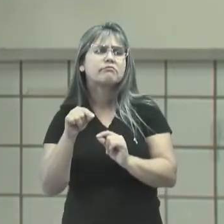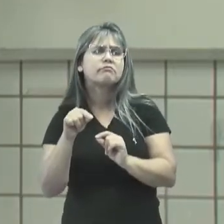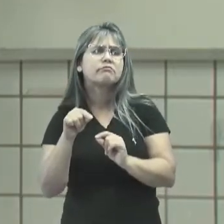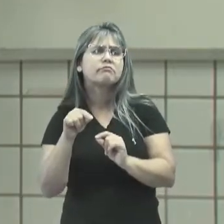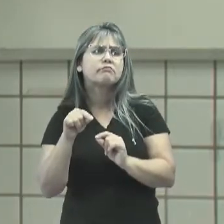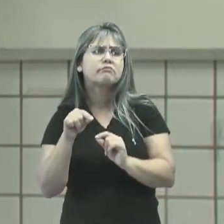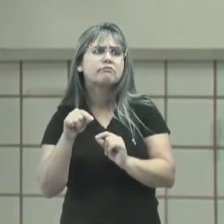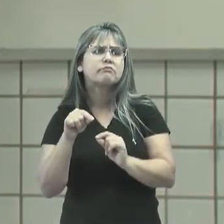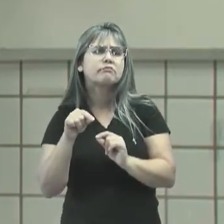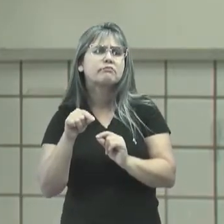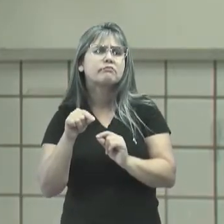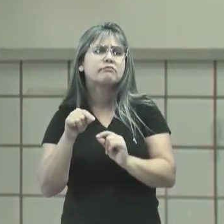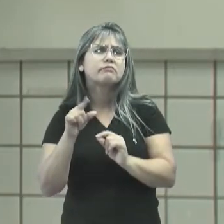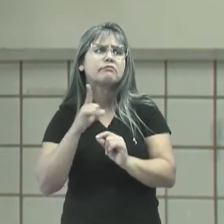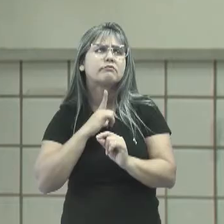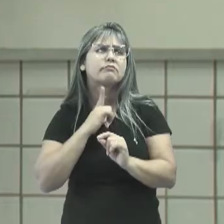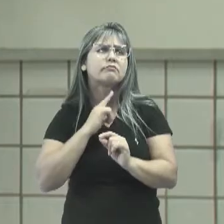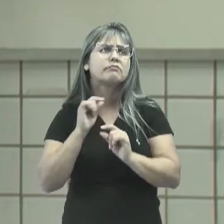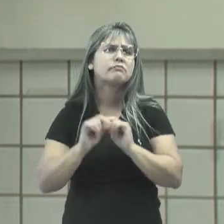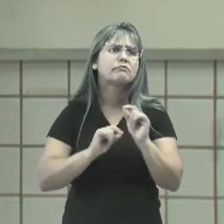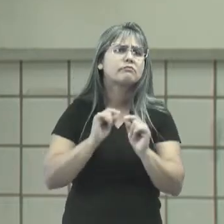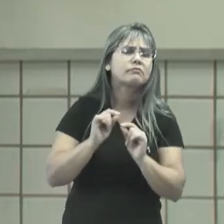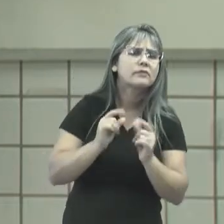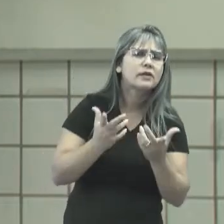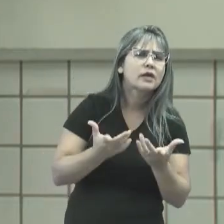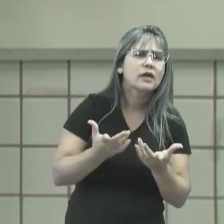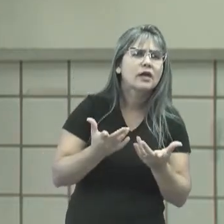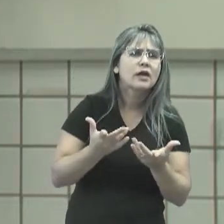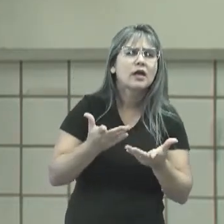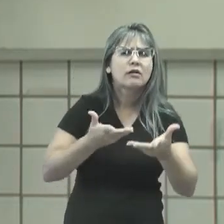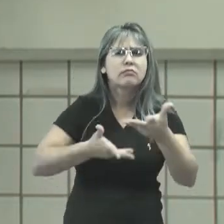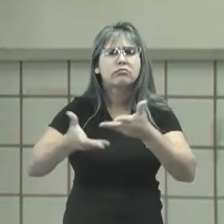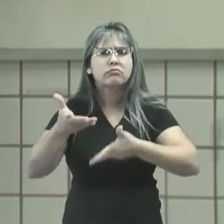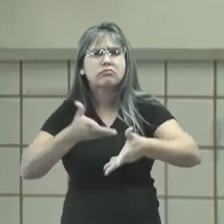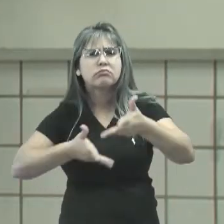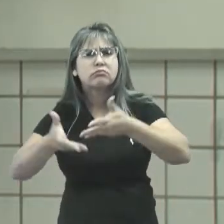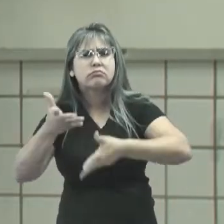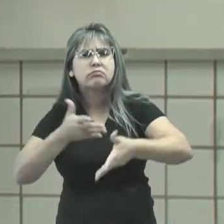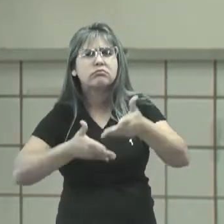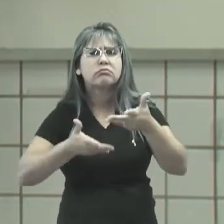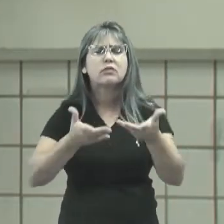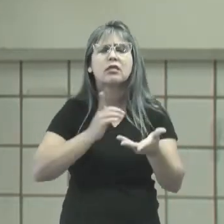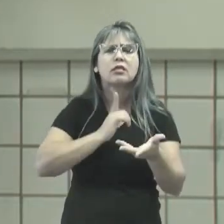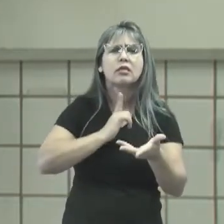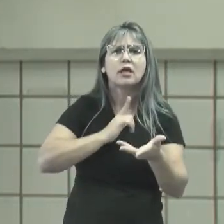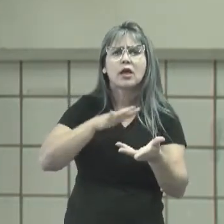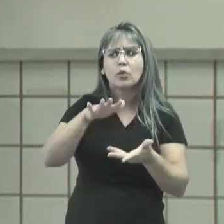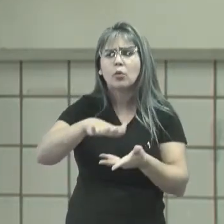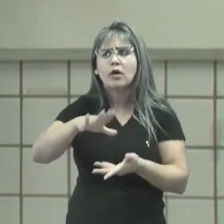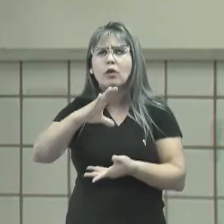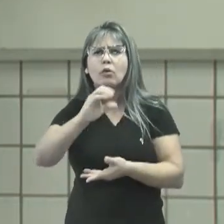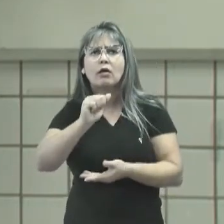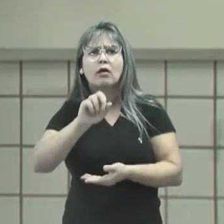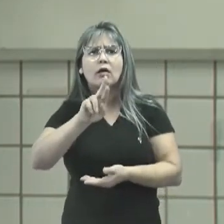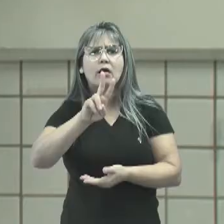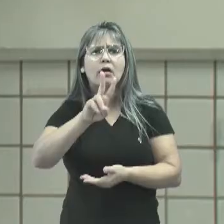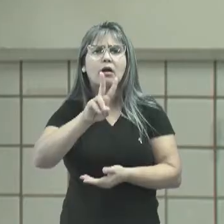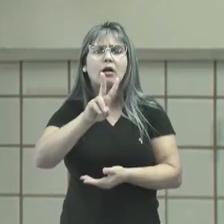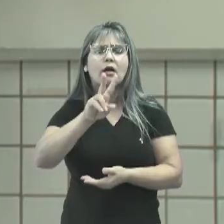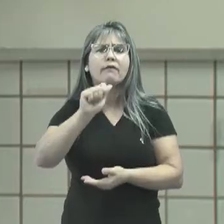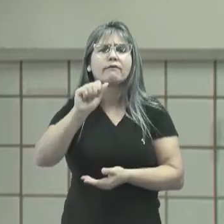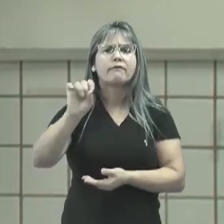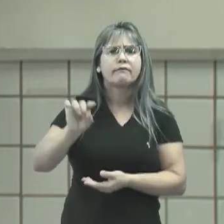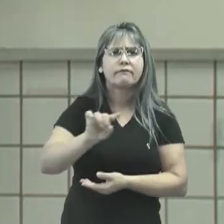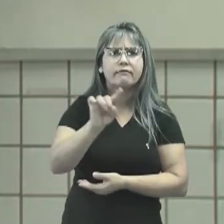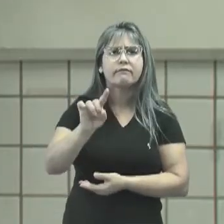uma identificação muito grande com o carbono. Então, é extraído a partir do carvão. E o grafeno é importante porque